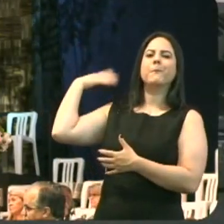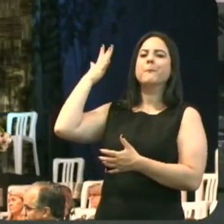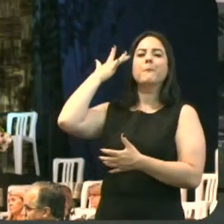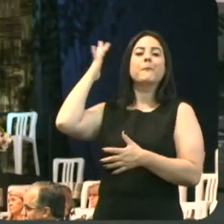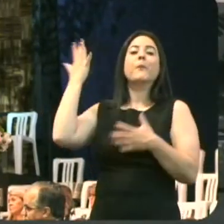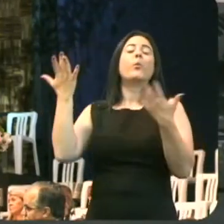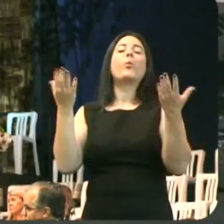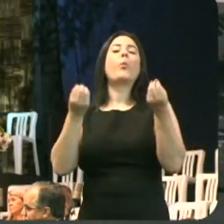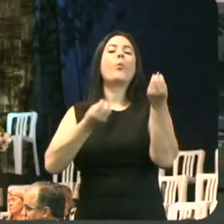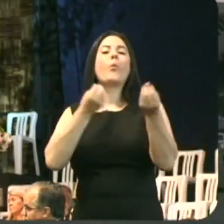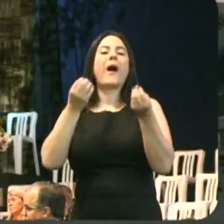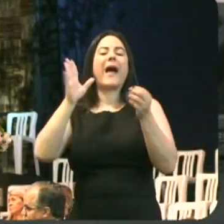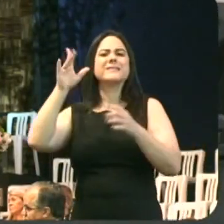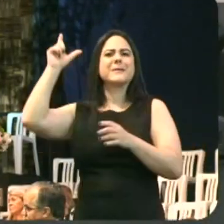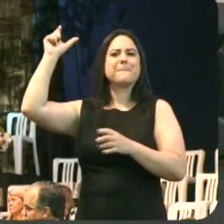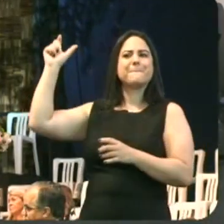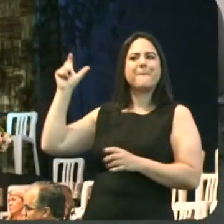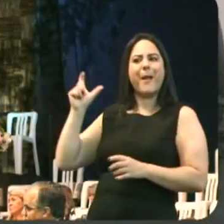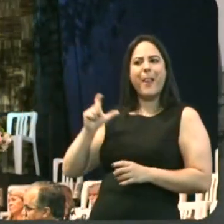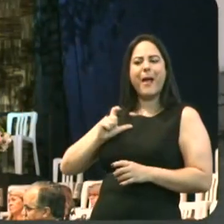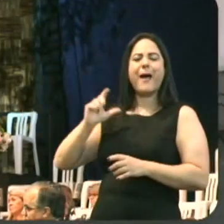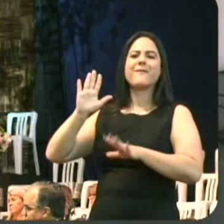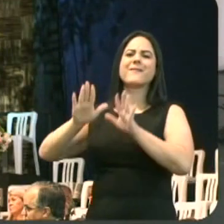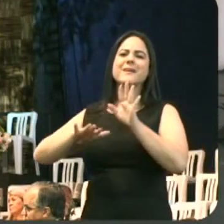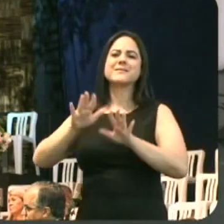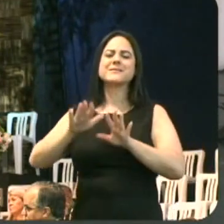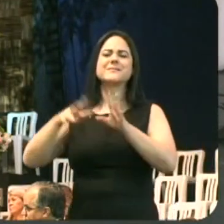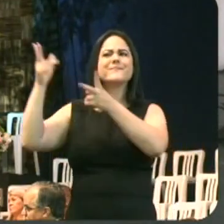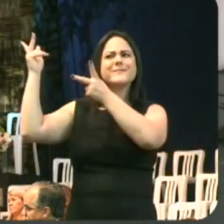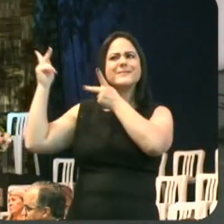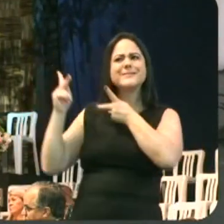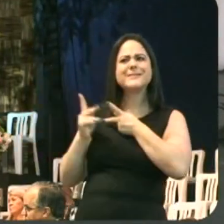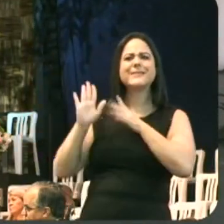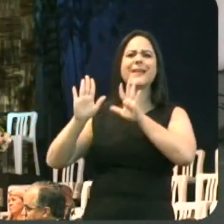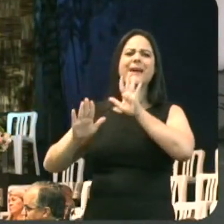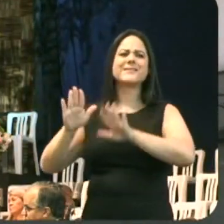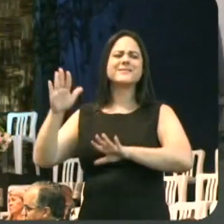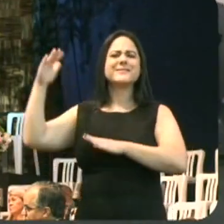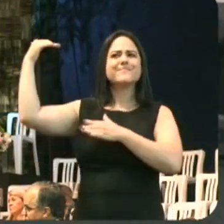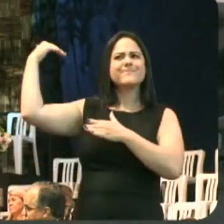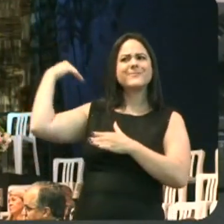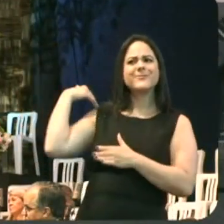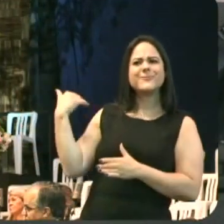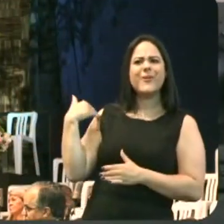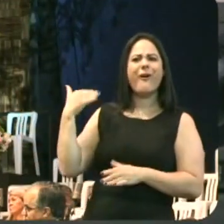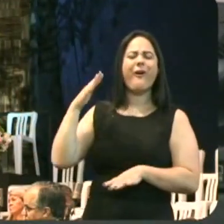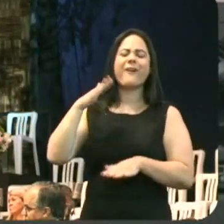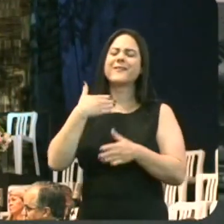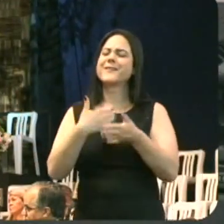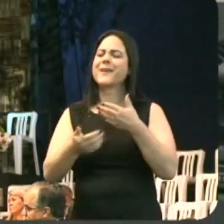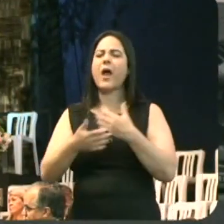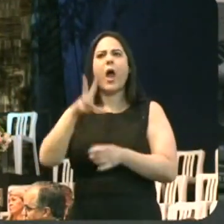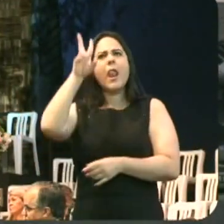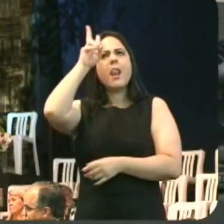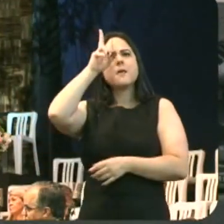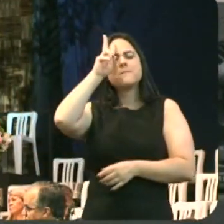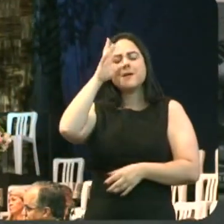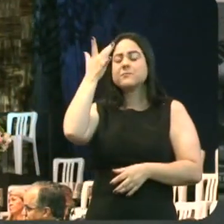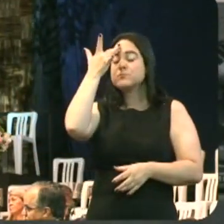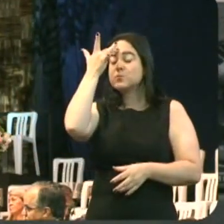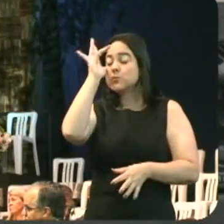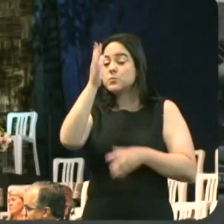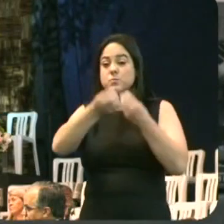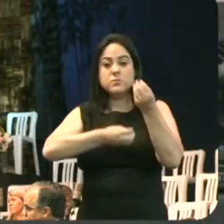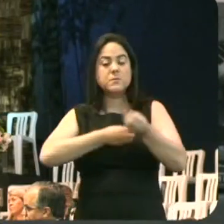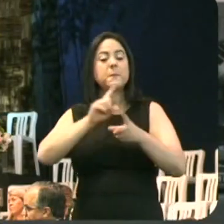intervenção. Às vezes é uma palavra, uma visita, um toque, um gesto, é uma lembrança, eu não